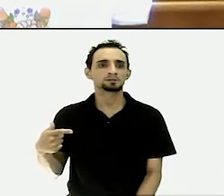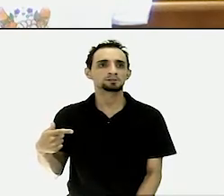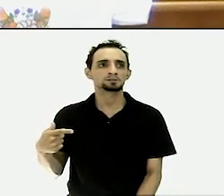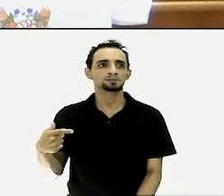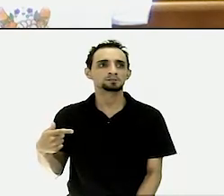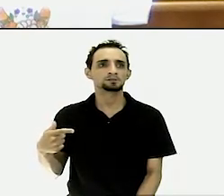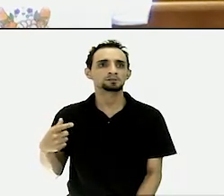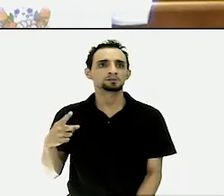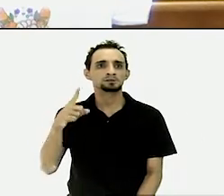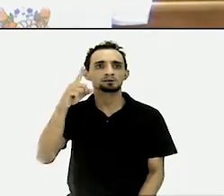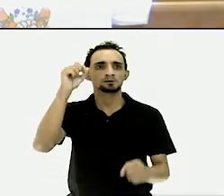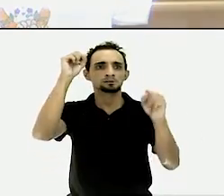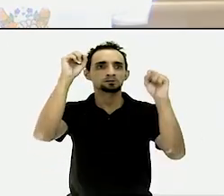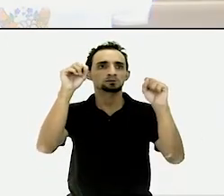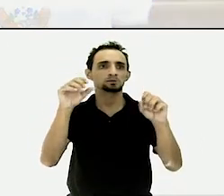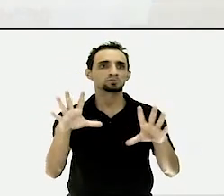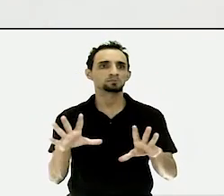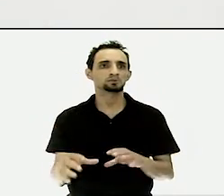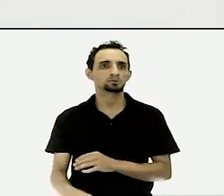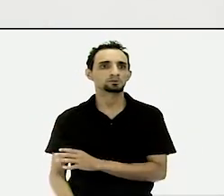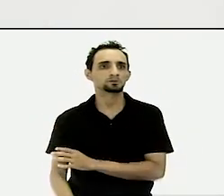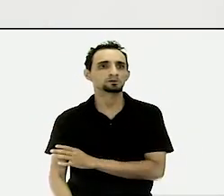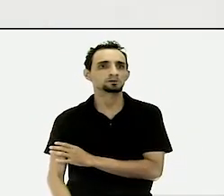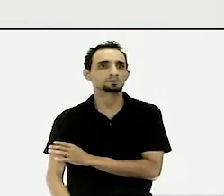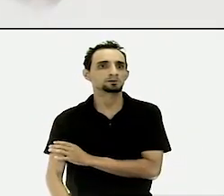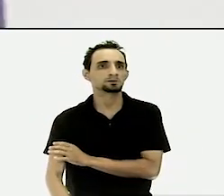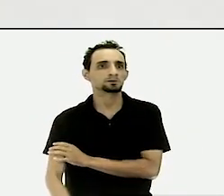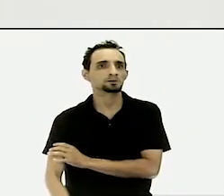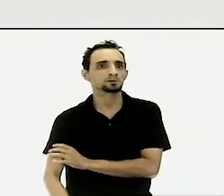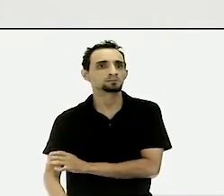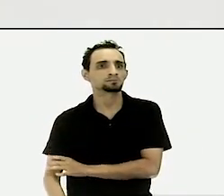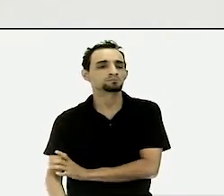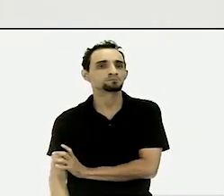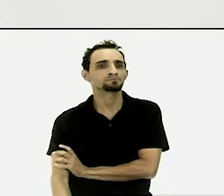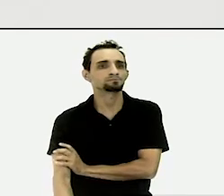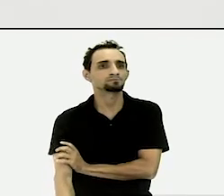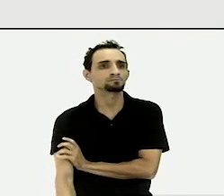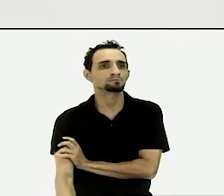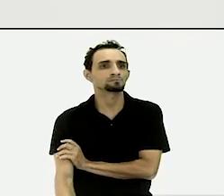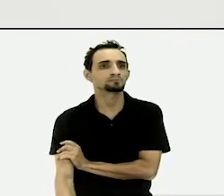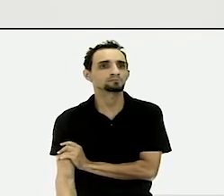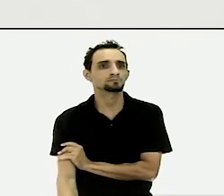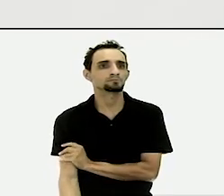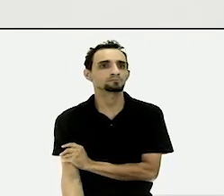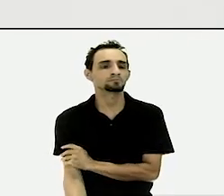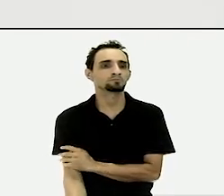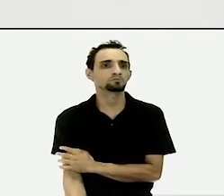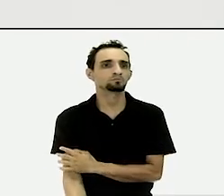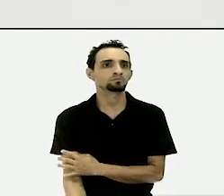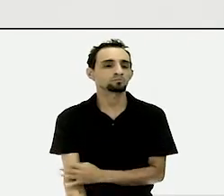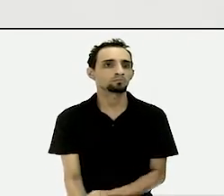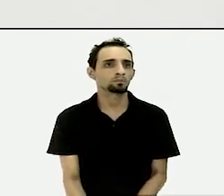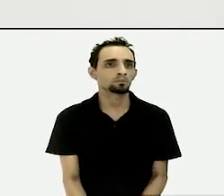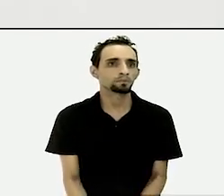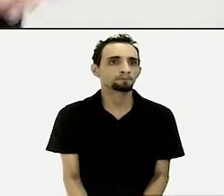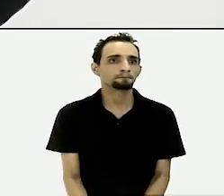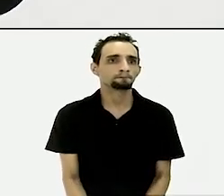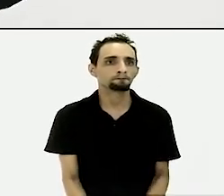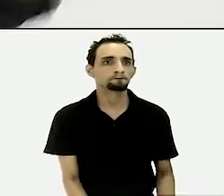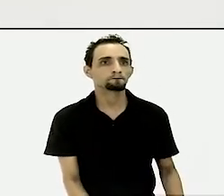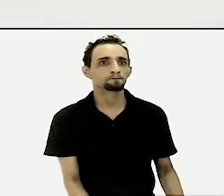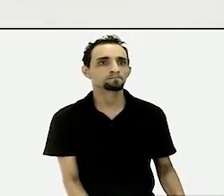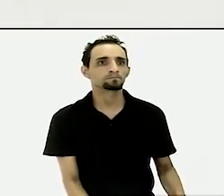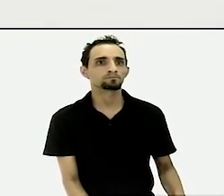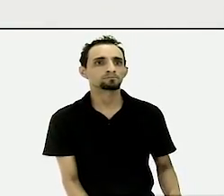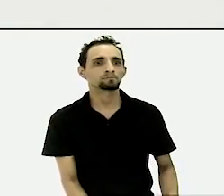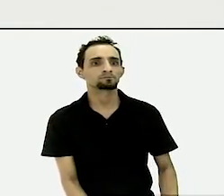presidente, estou vendo aí mais novas estagiárias de direito, junto com a nossa menina aqui, estagiária também, dar as